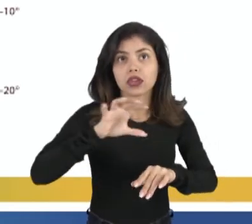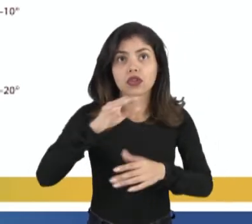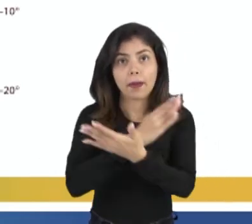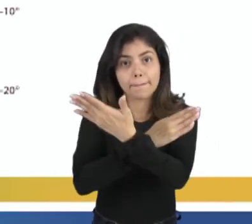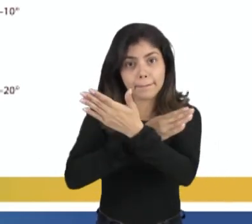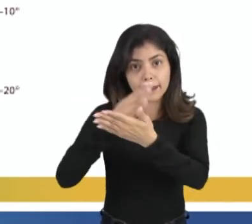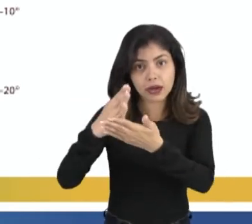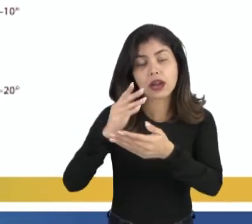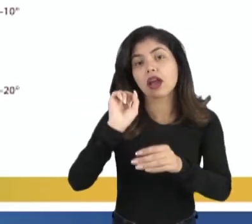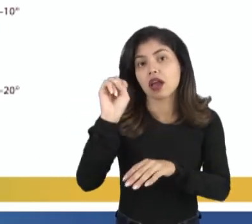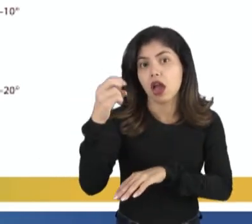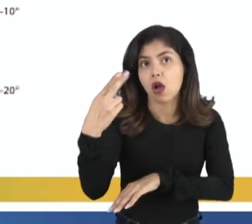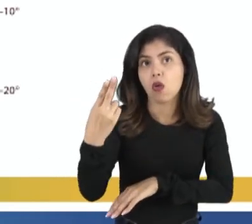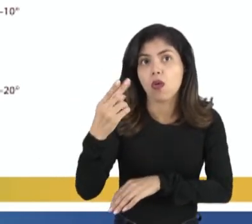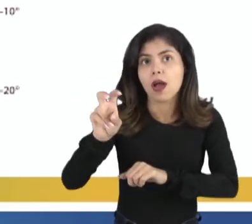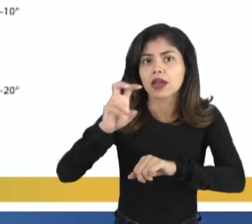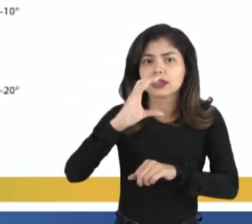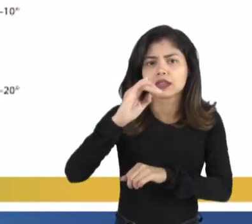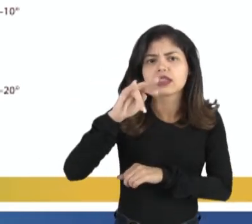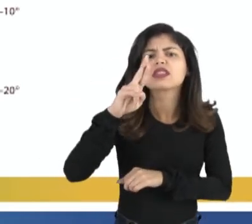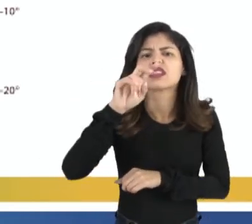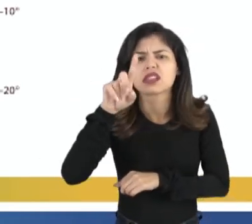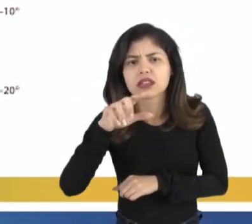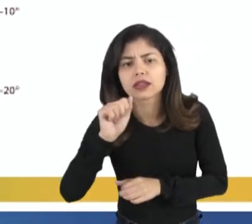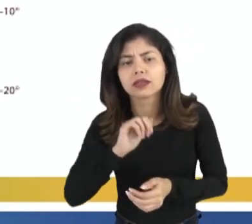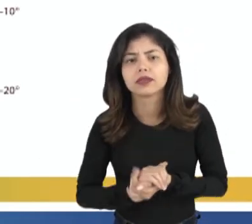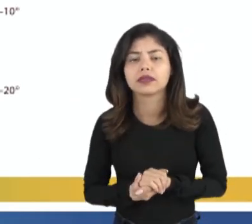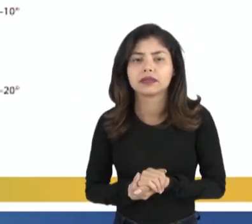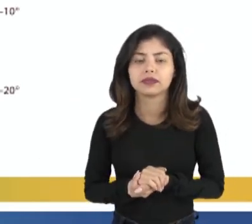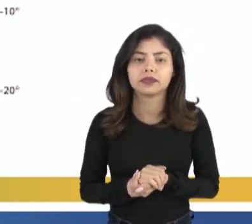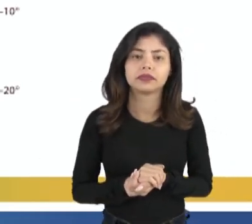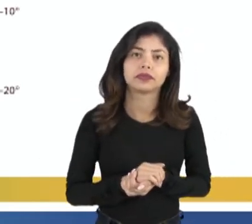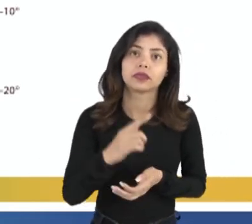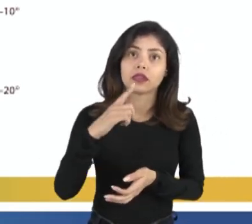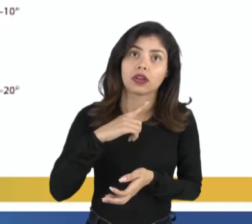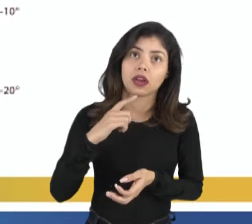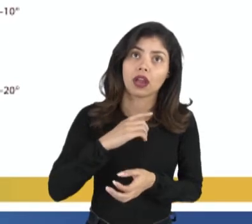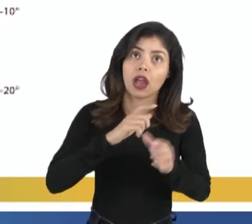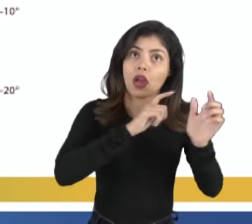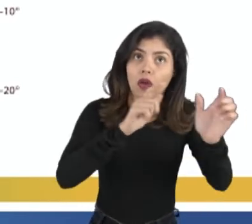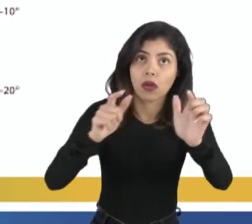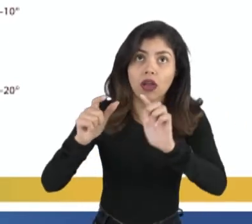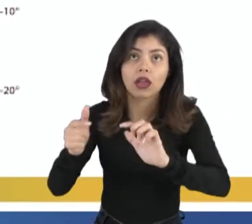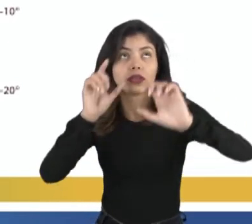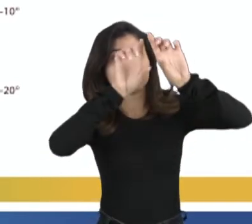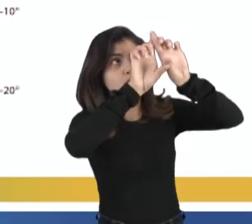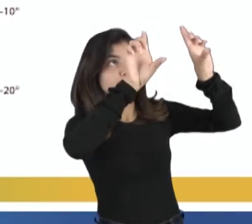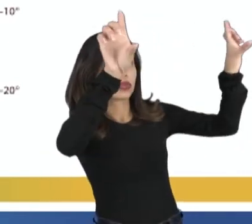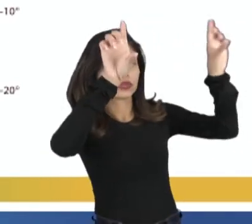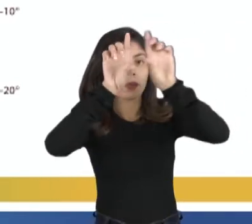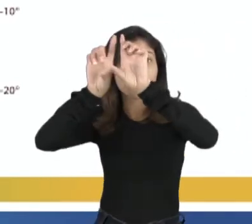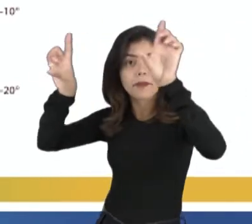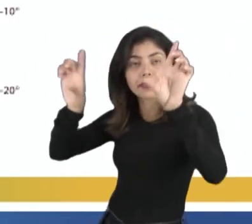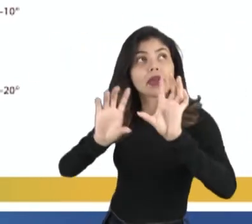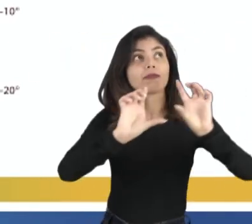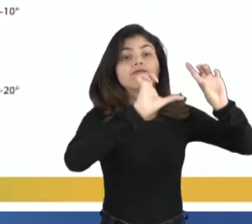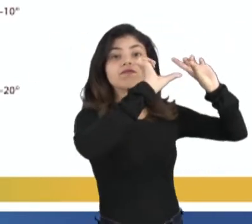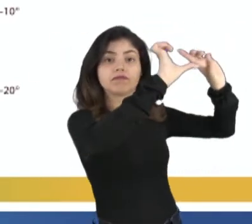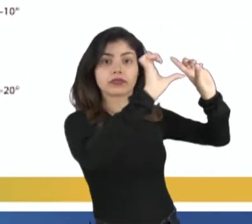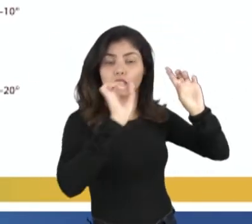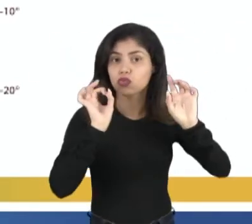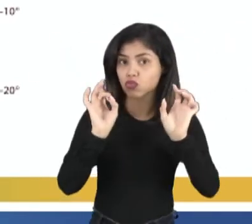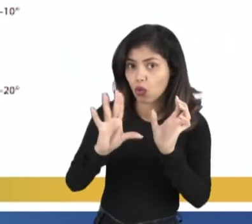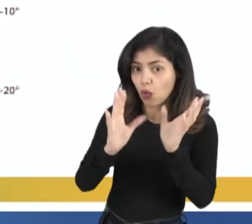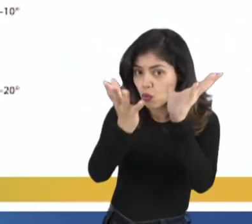mais branca e uma região mais cinza a constelação é uma área do céu pessoal então é aquela área